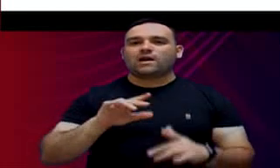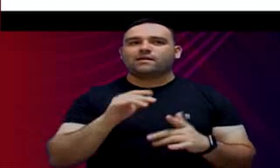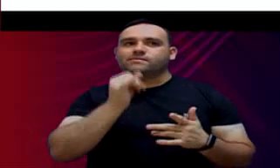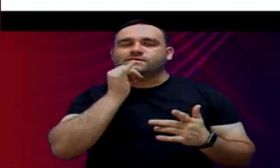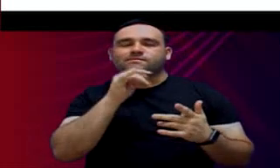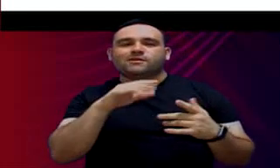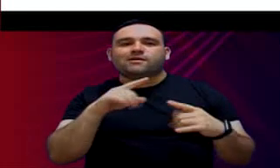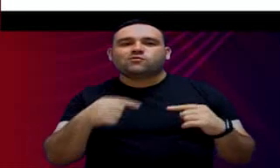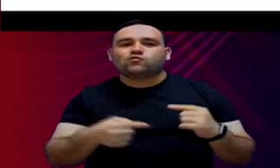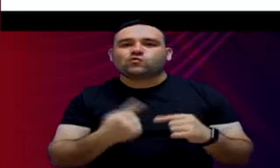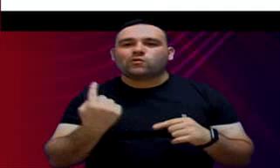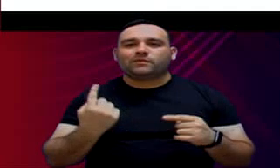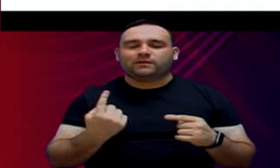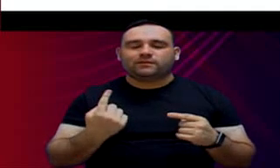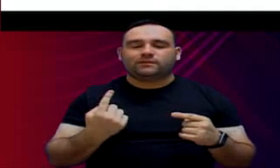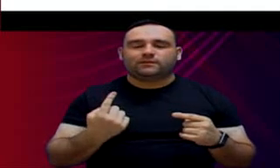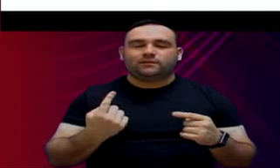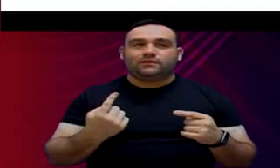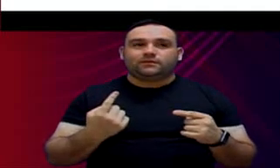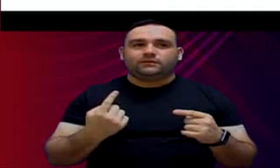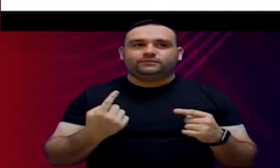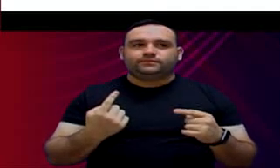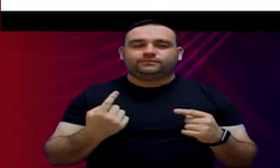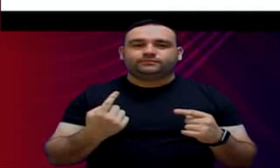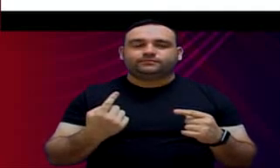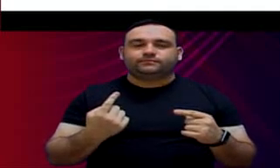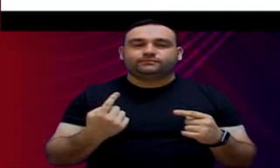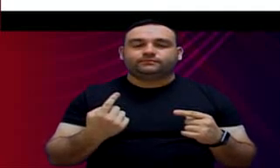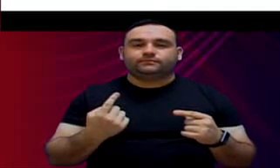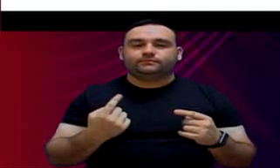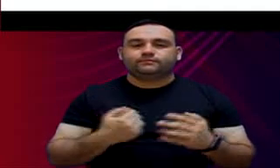não se engloba nem nem